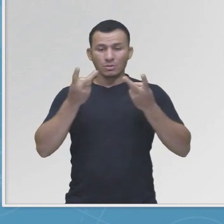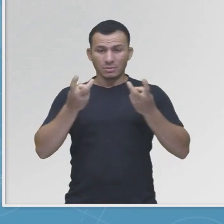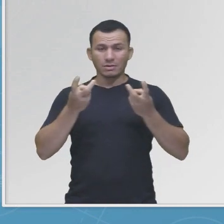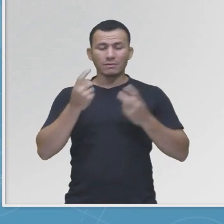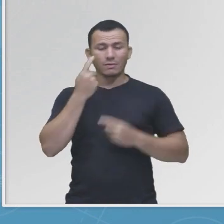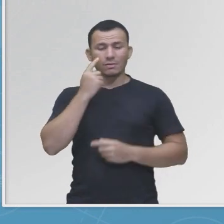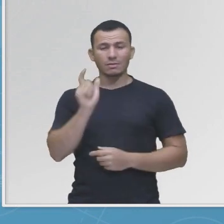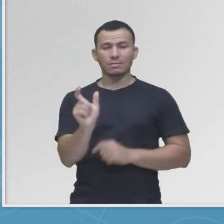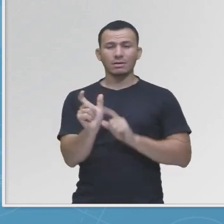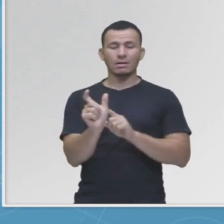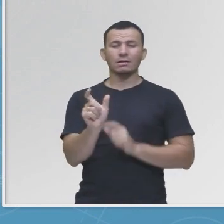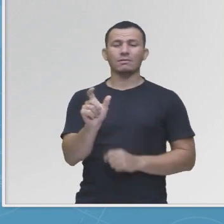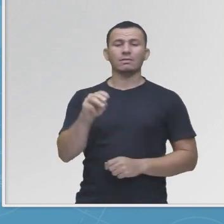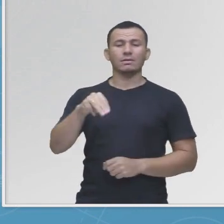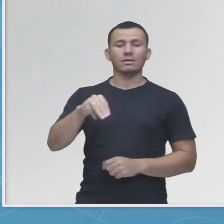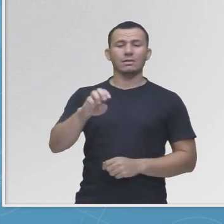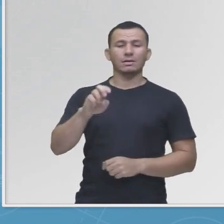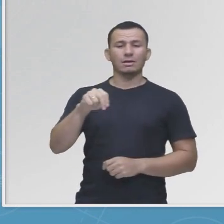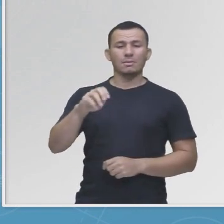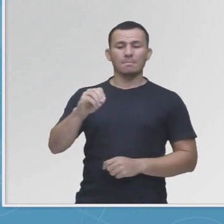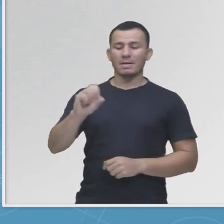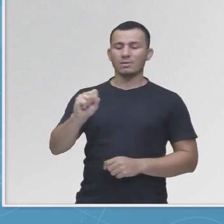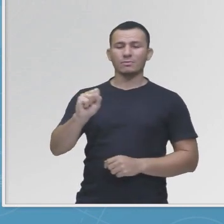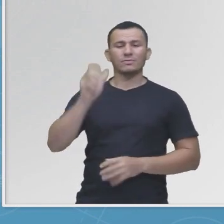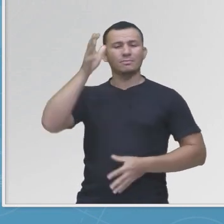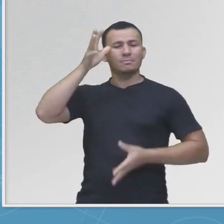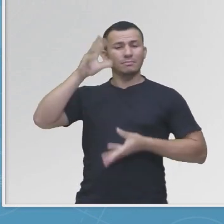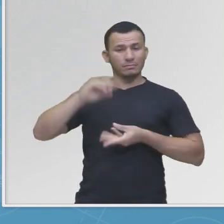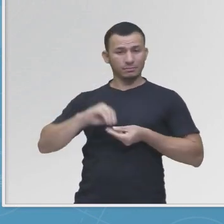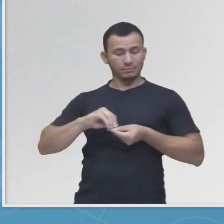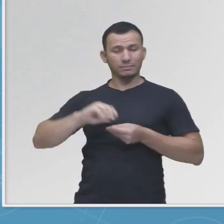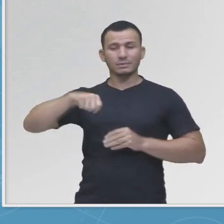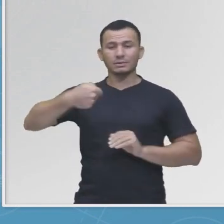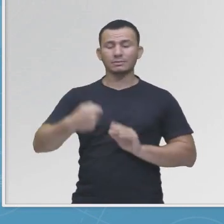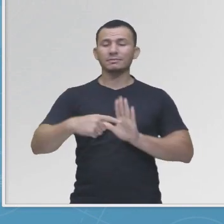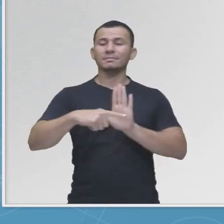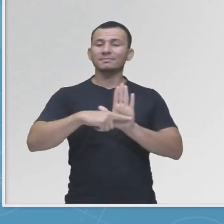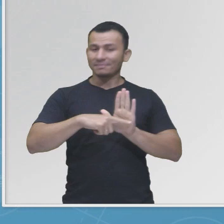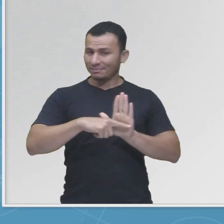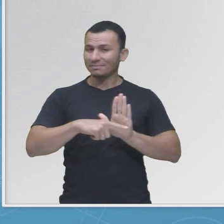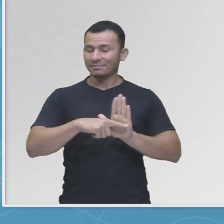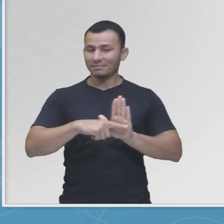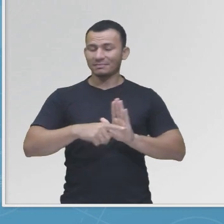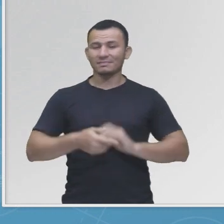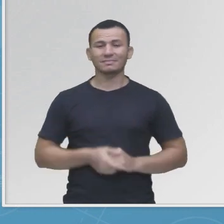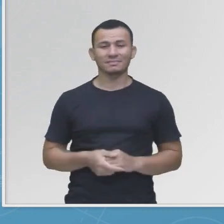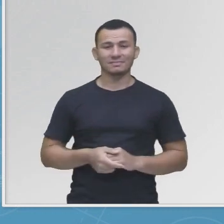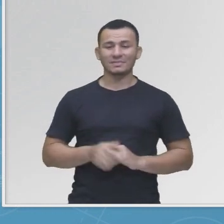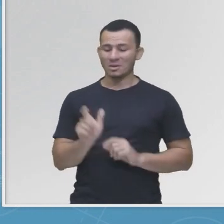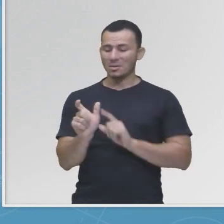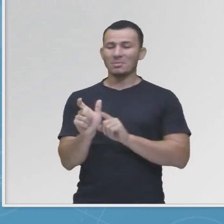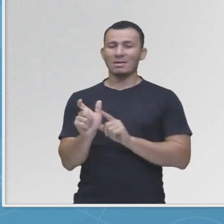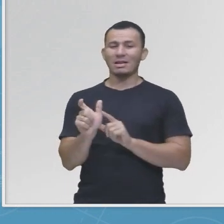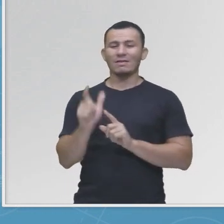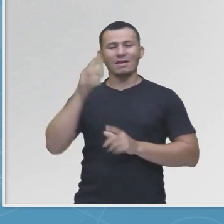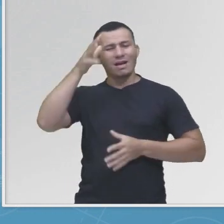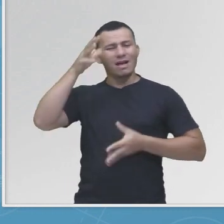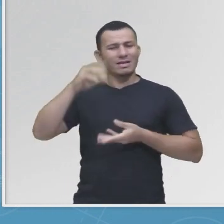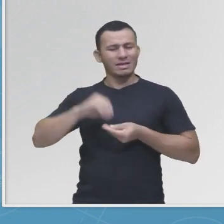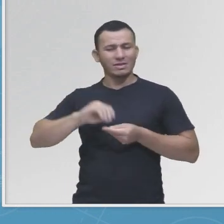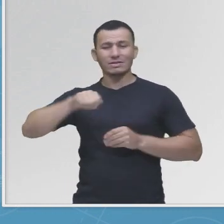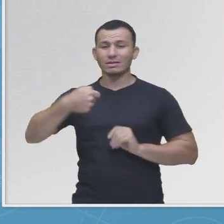palavra aqui, menos, que já vai dar a ideia, nós já associamos já a palavra à operação de